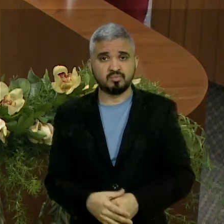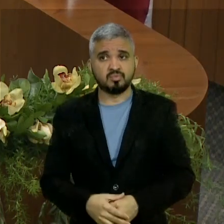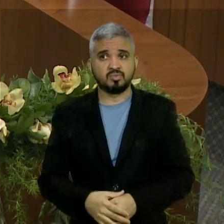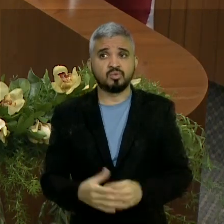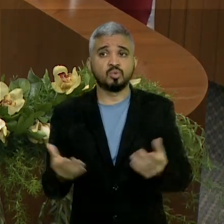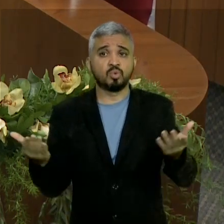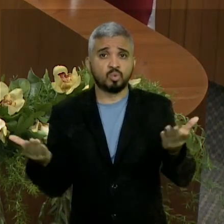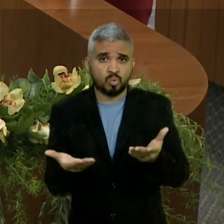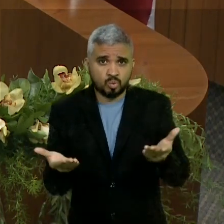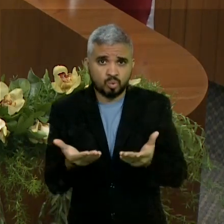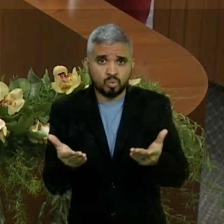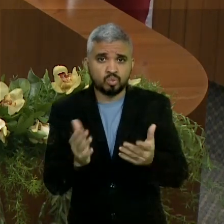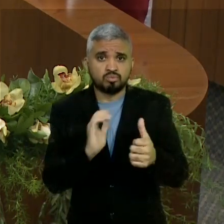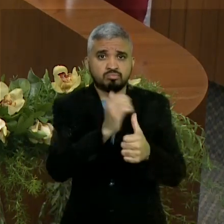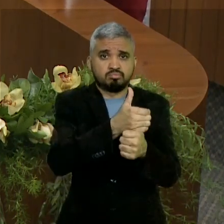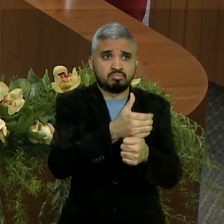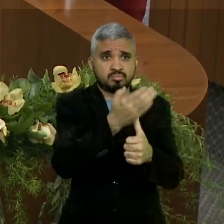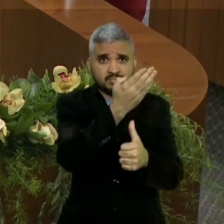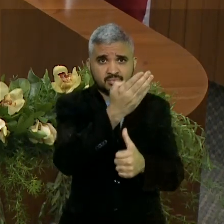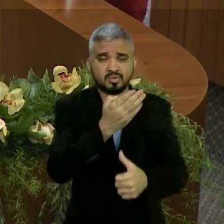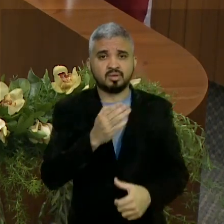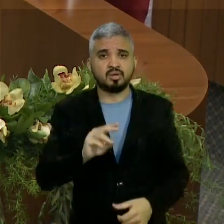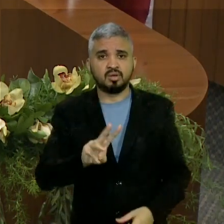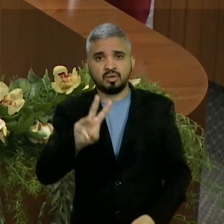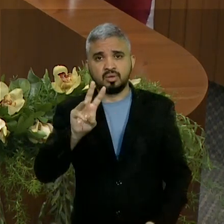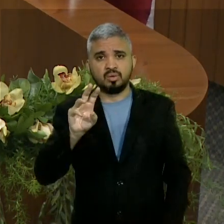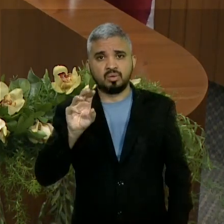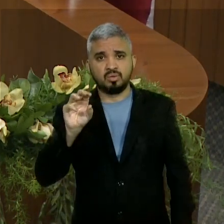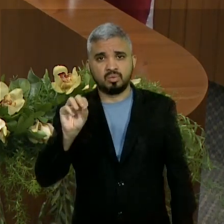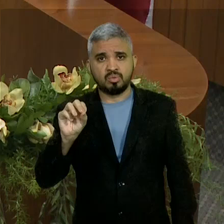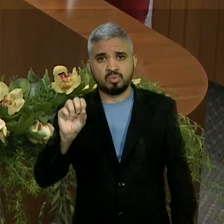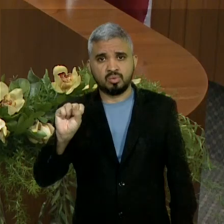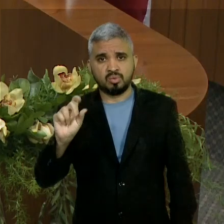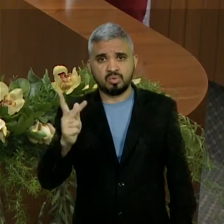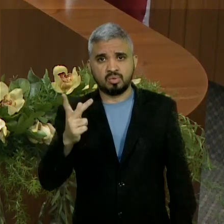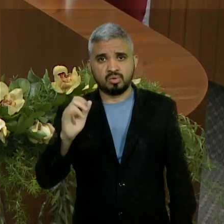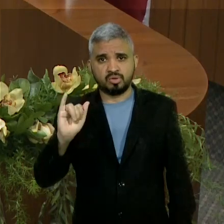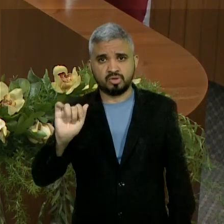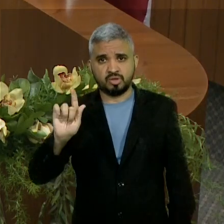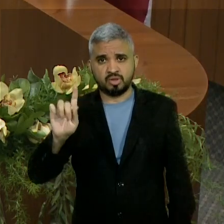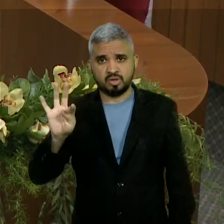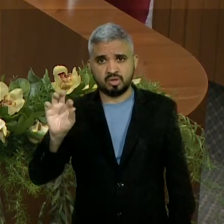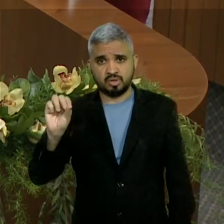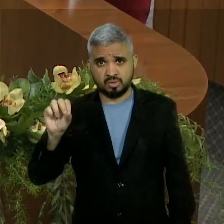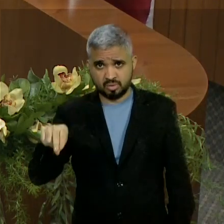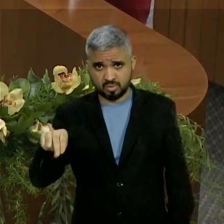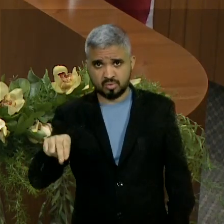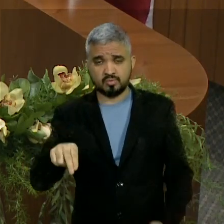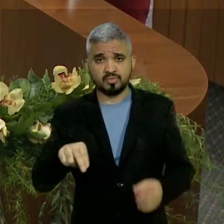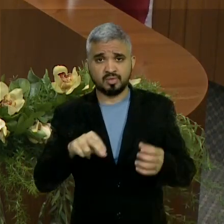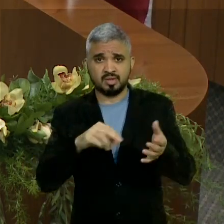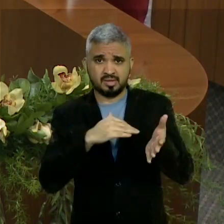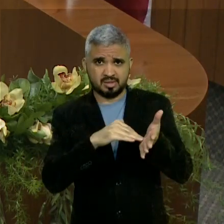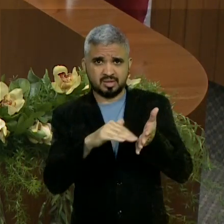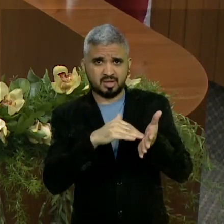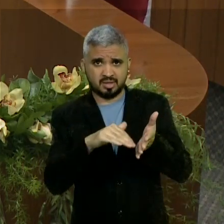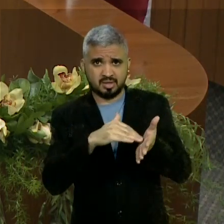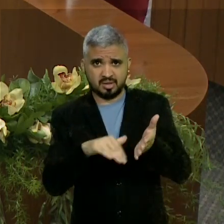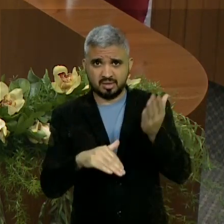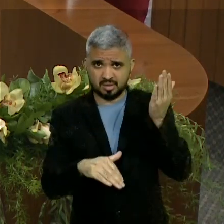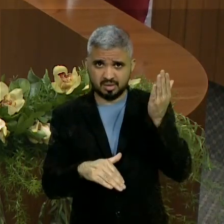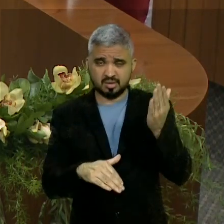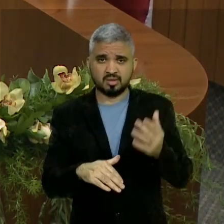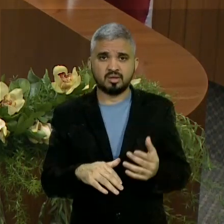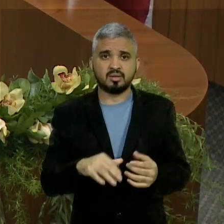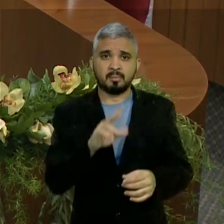Washington Oliveira tem até duas agora tem a do Washington que foi colocado lá talvez para atender o